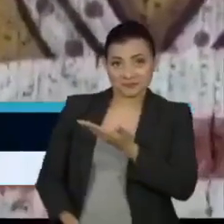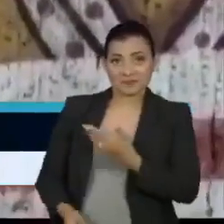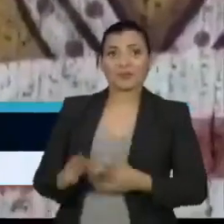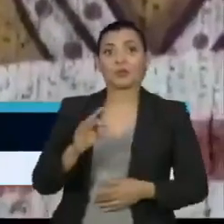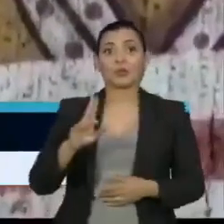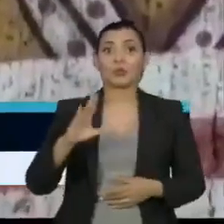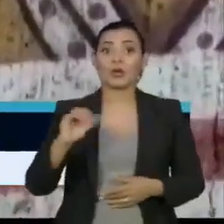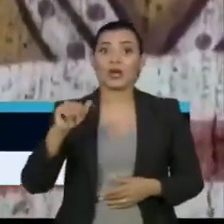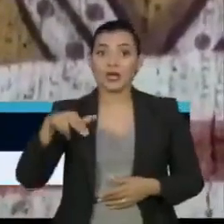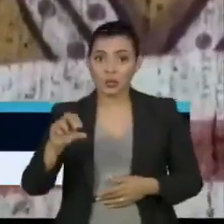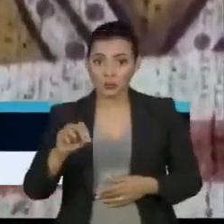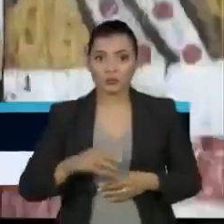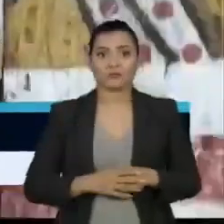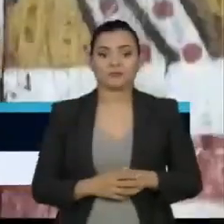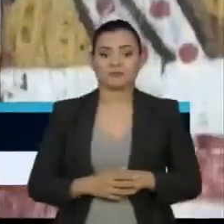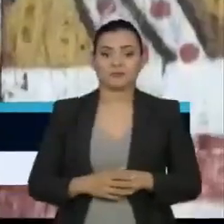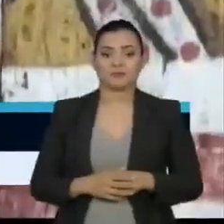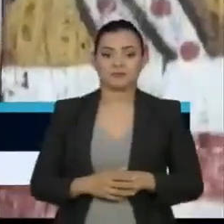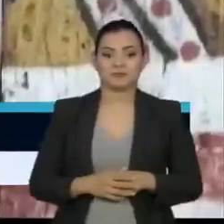Tucano,